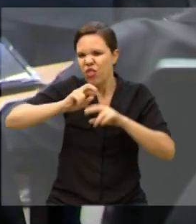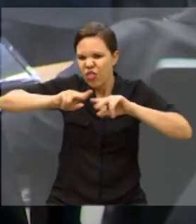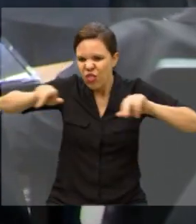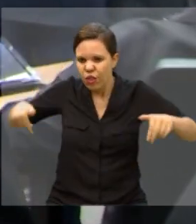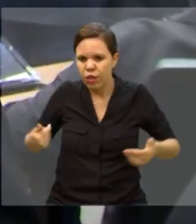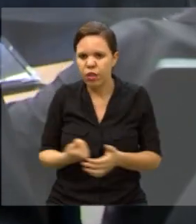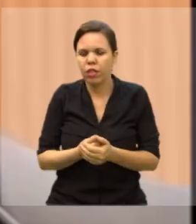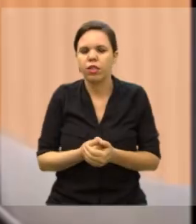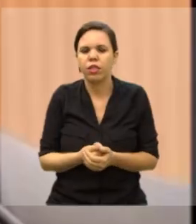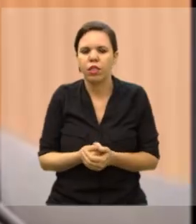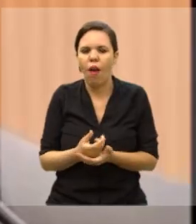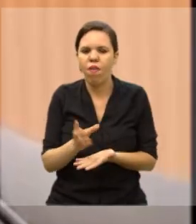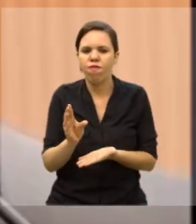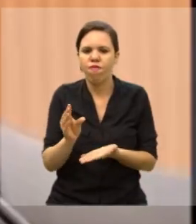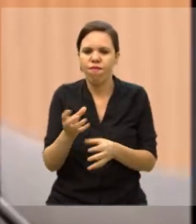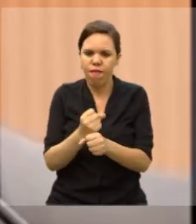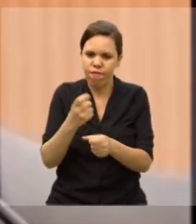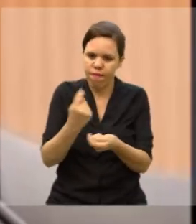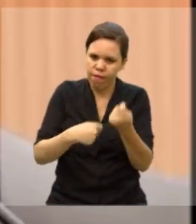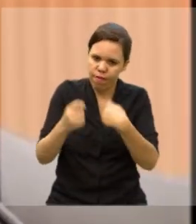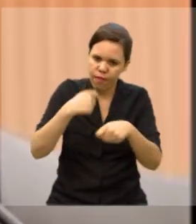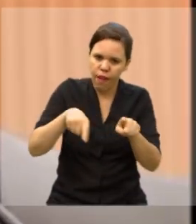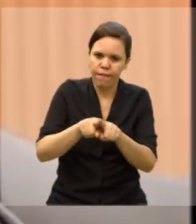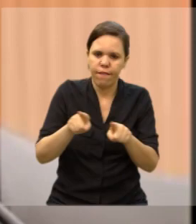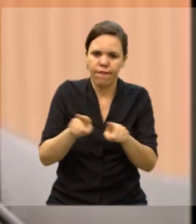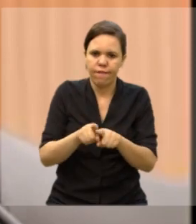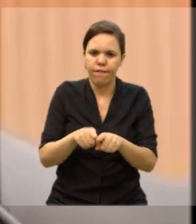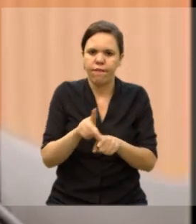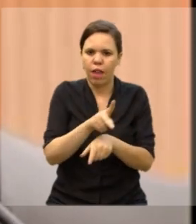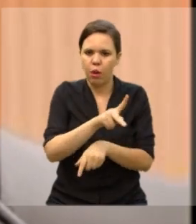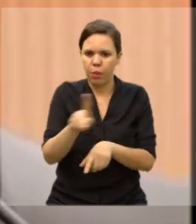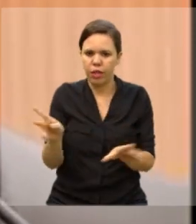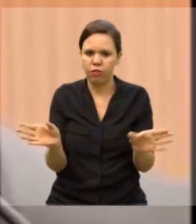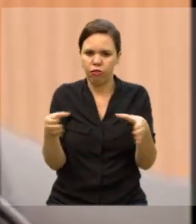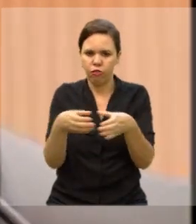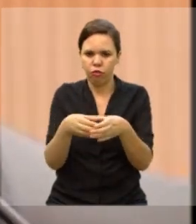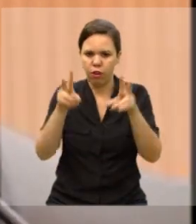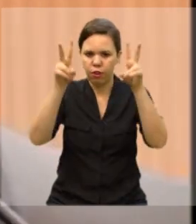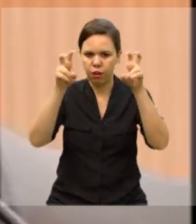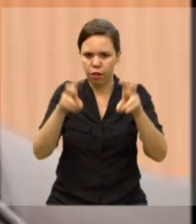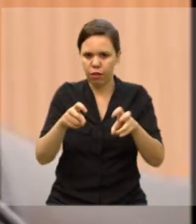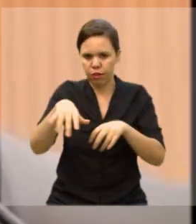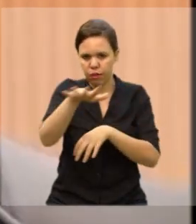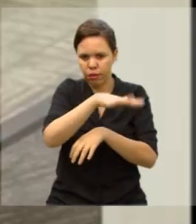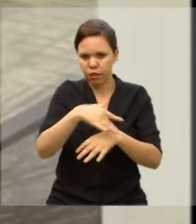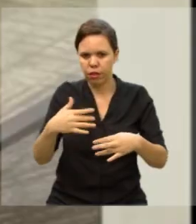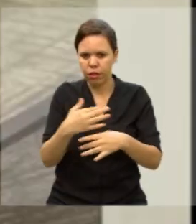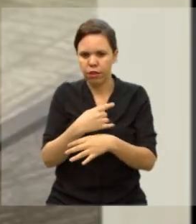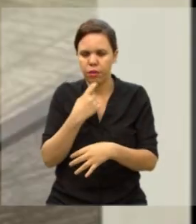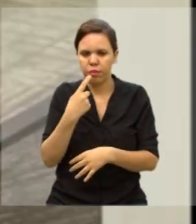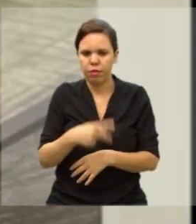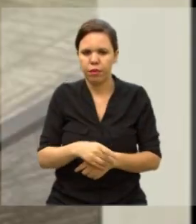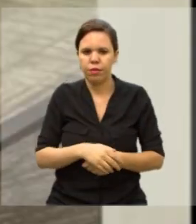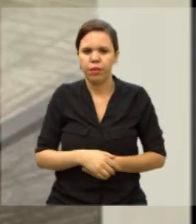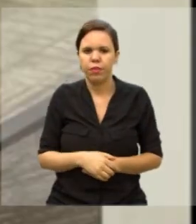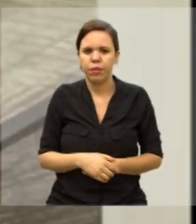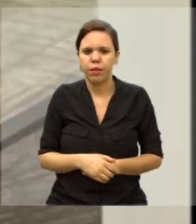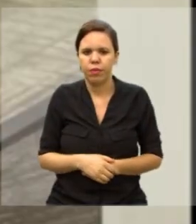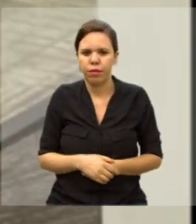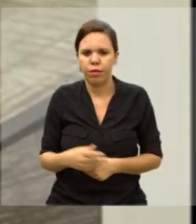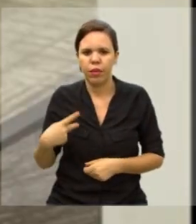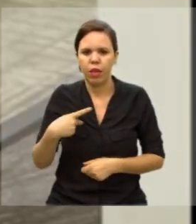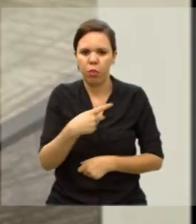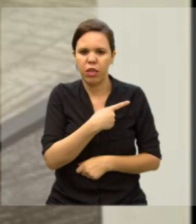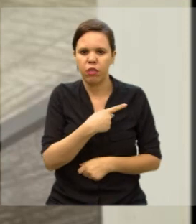Drogas, a de Finanças e Orçamento e preside a Comissão de Assuntos da Região Metropolitana de Campinas.